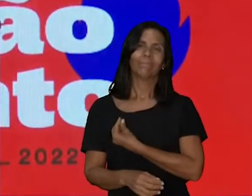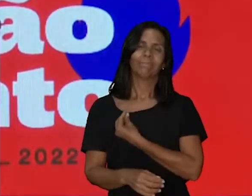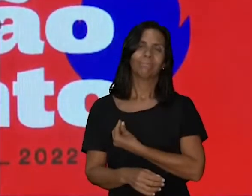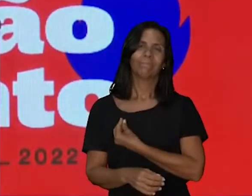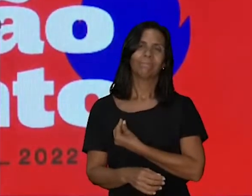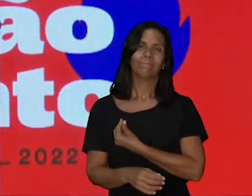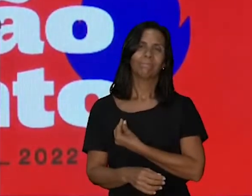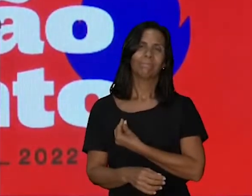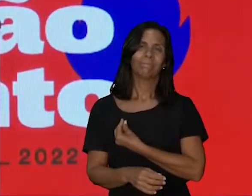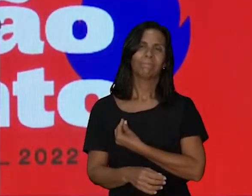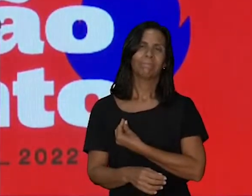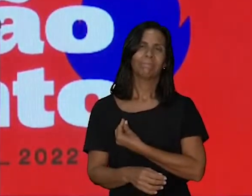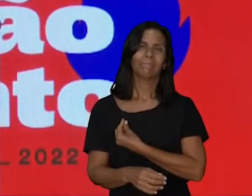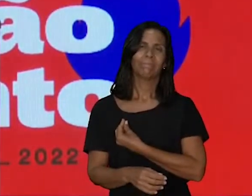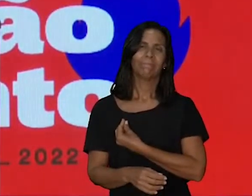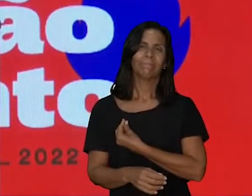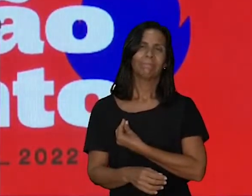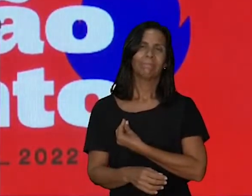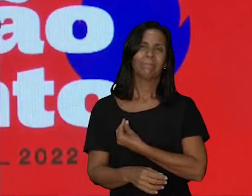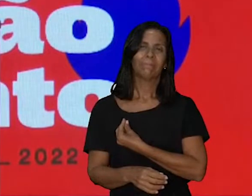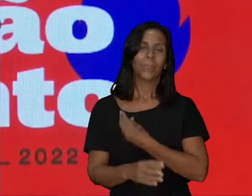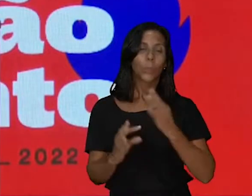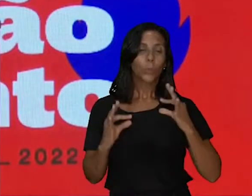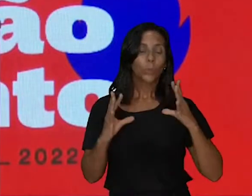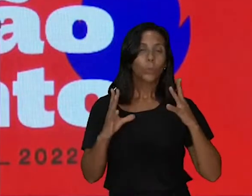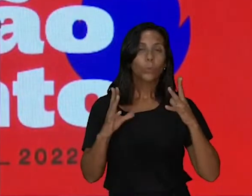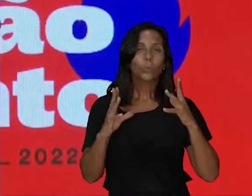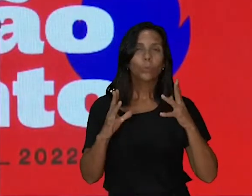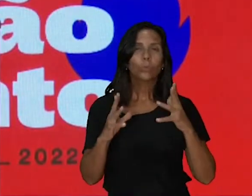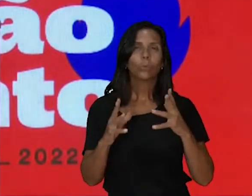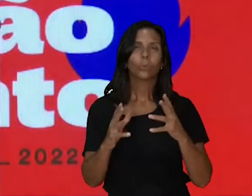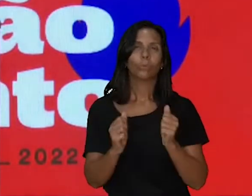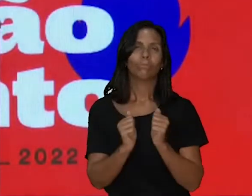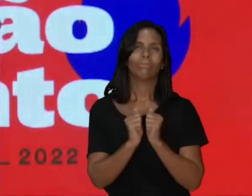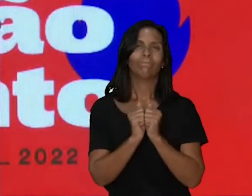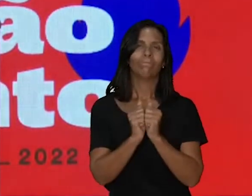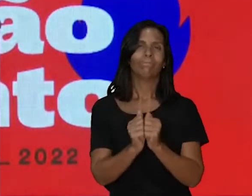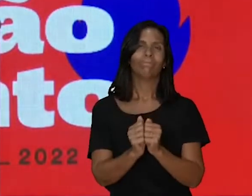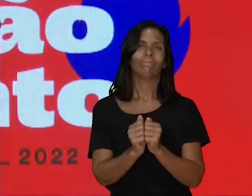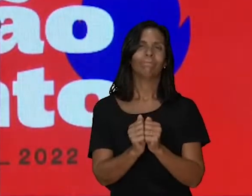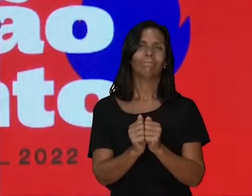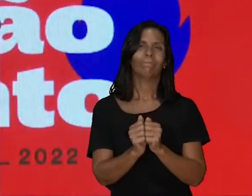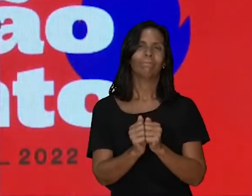deixa nenhum de nós de fora. Em nome de Jesus, amém.